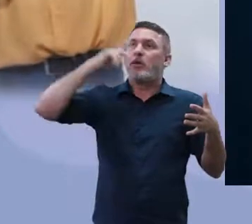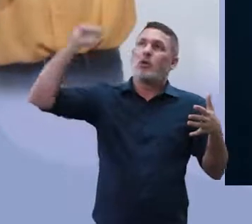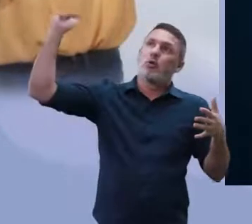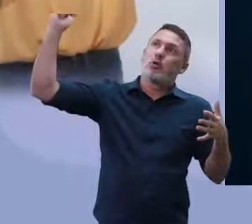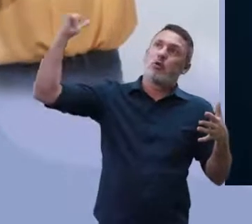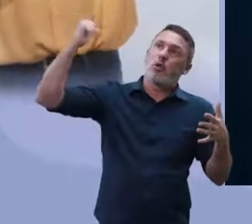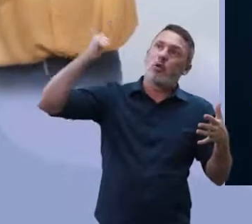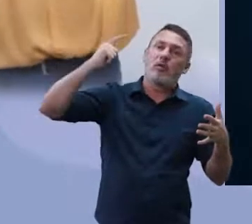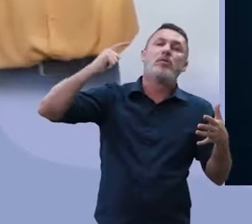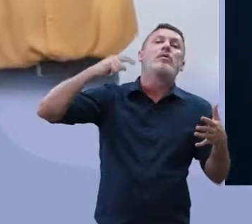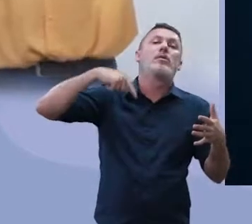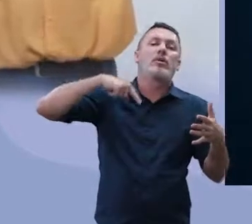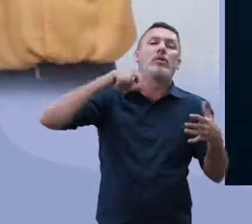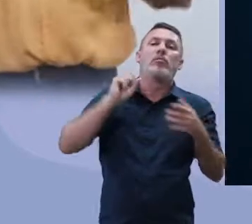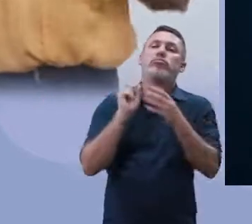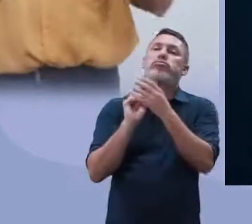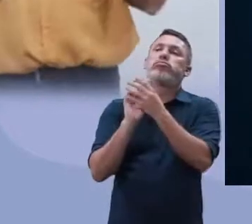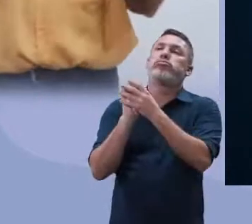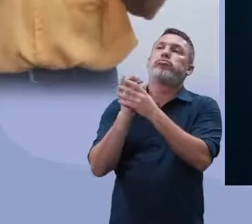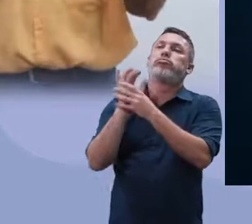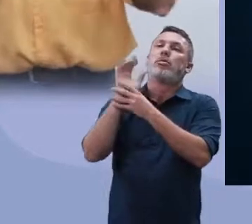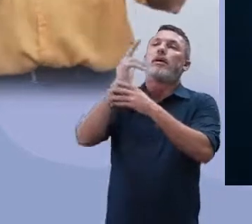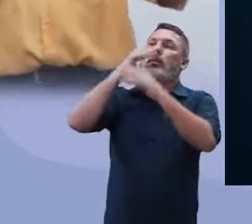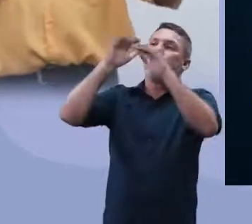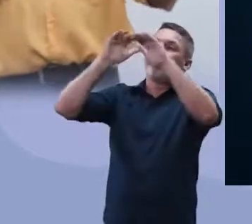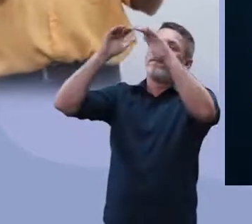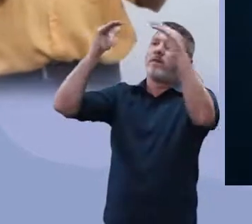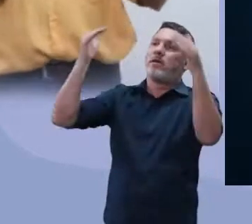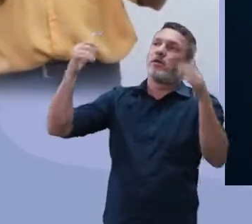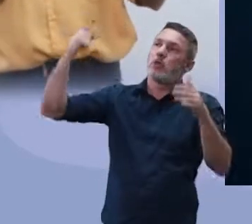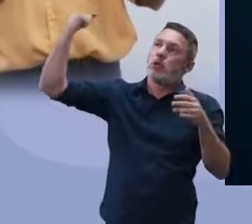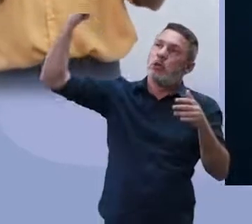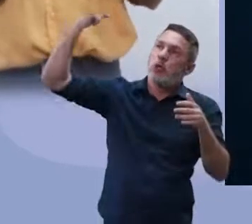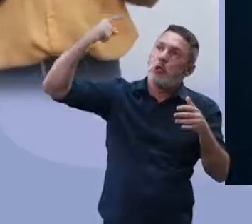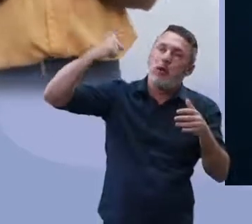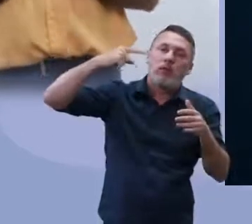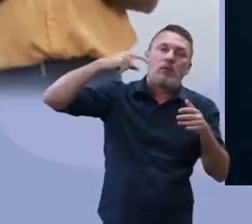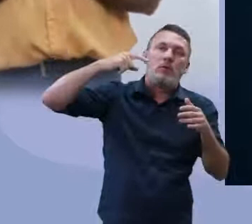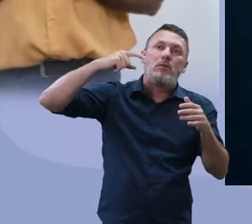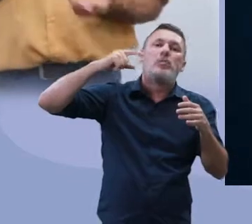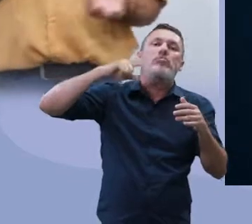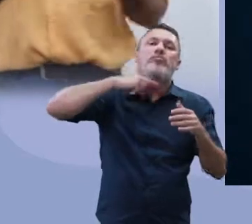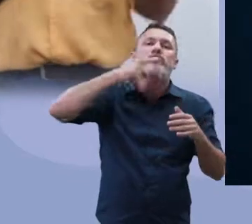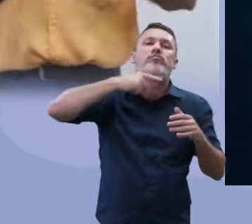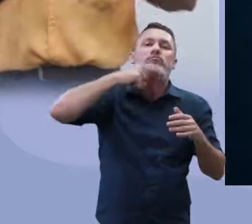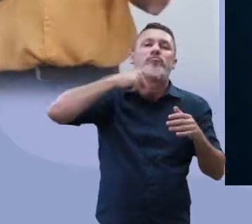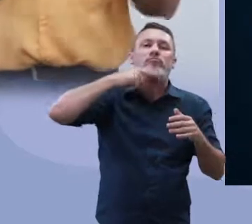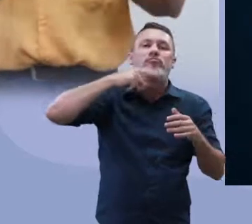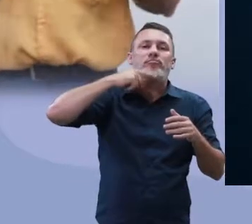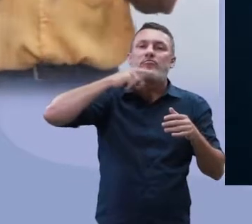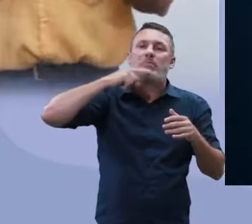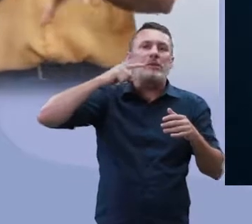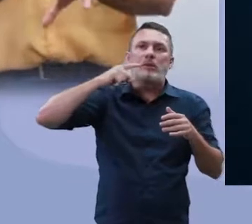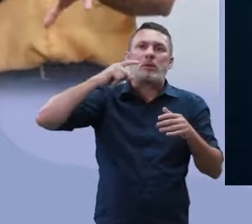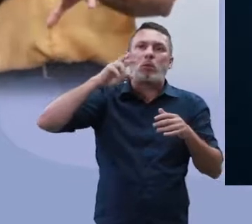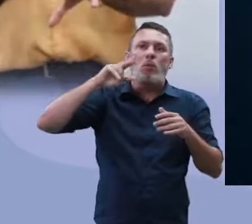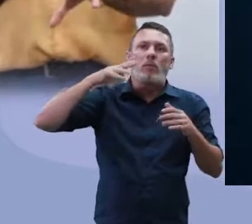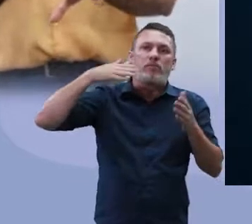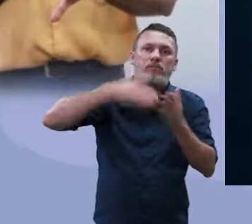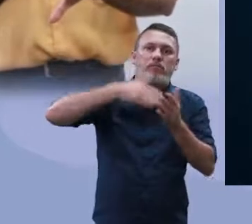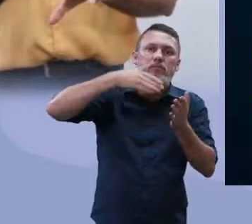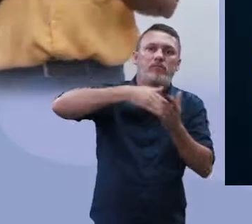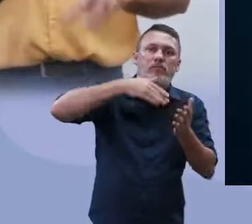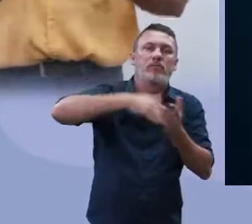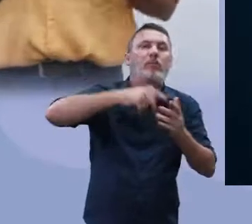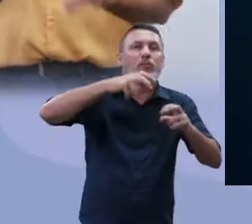da irradiação ultrapasse a atmosfera e vá para o espaço. E aí é quando você vai ter uma acentuação da